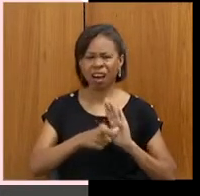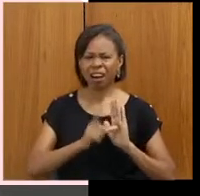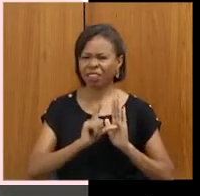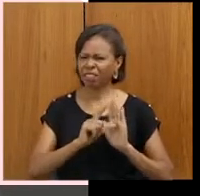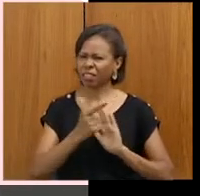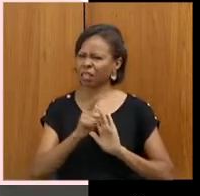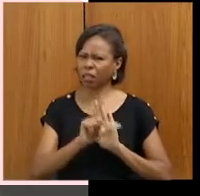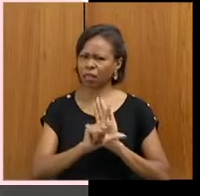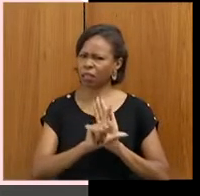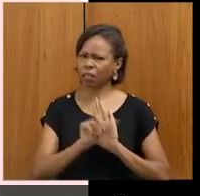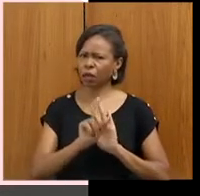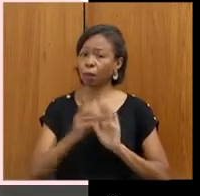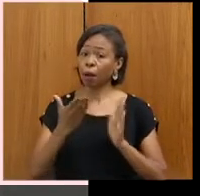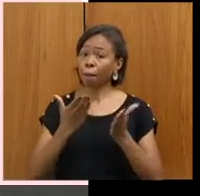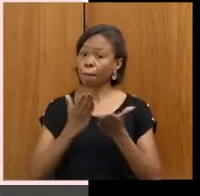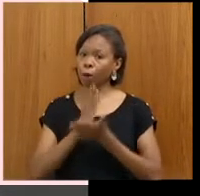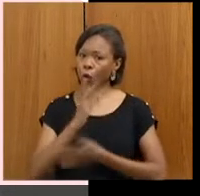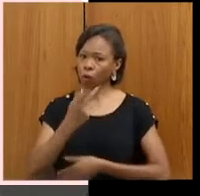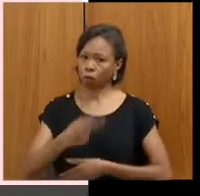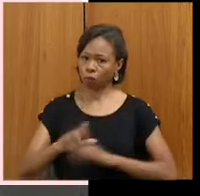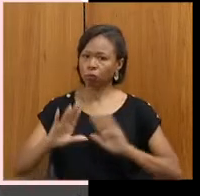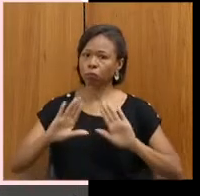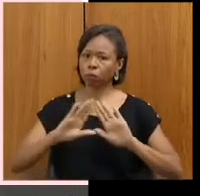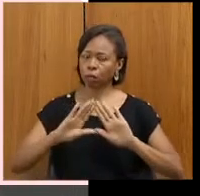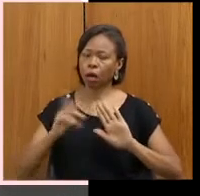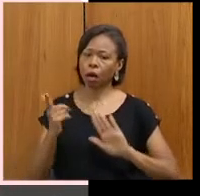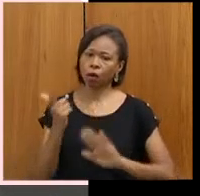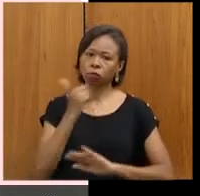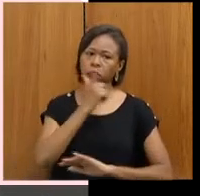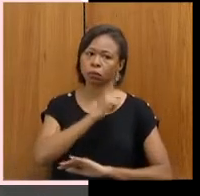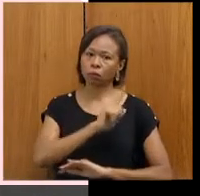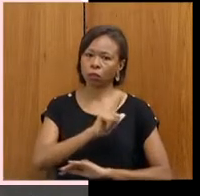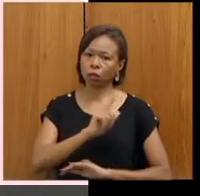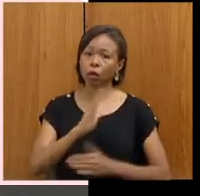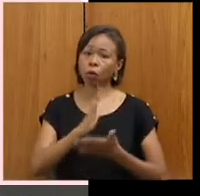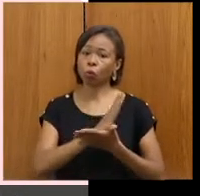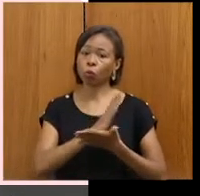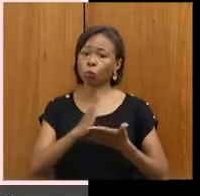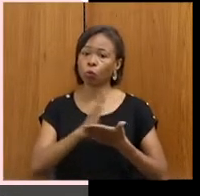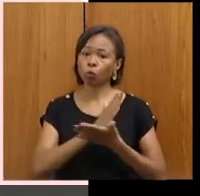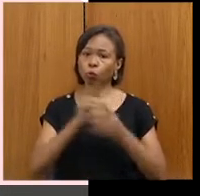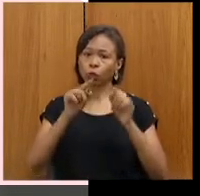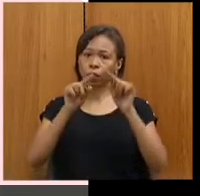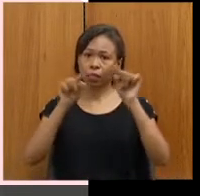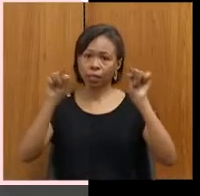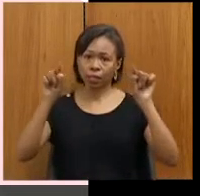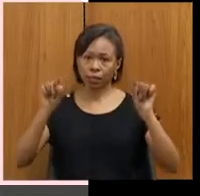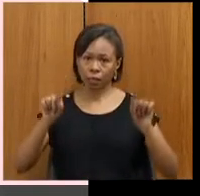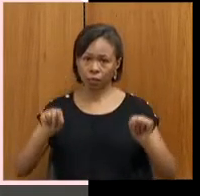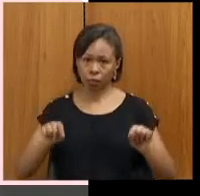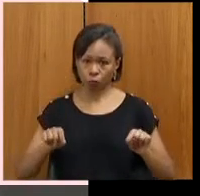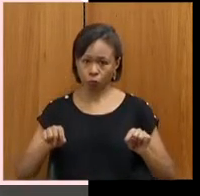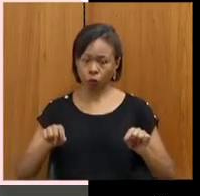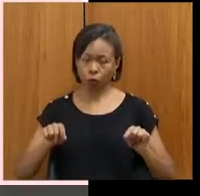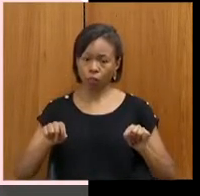Lei e a partir da aprovação aqui da Assembleia e socorreu então alguns servidores estão migrando do